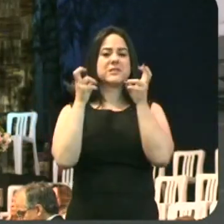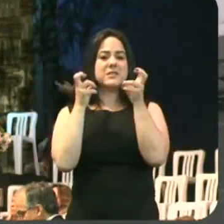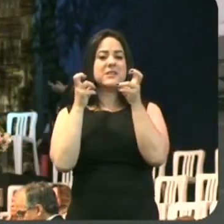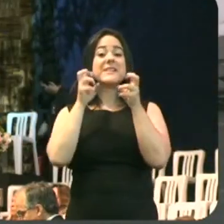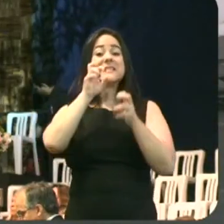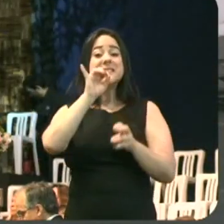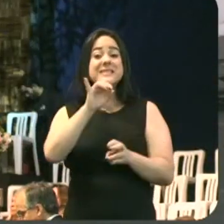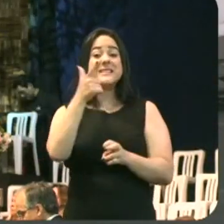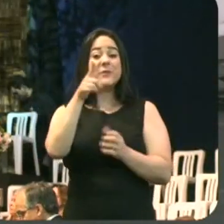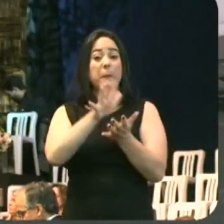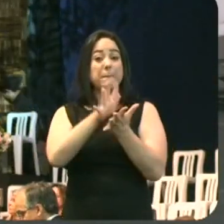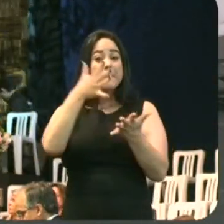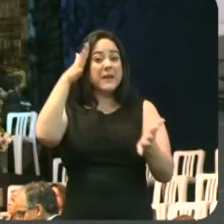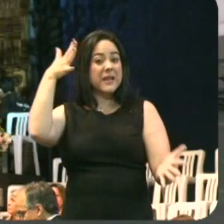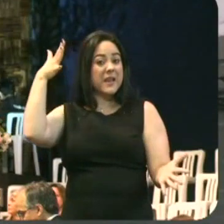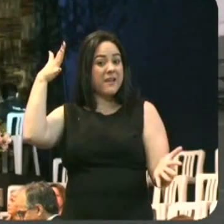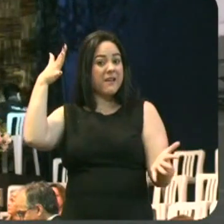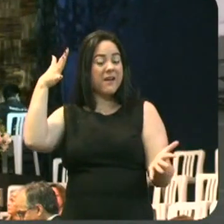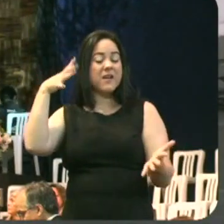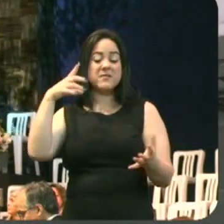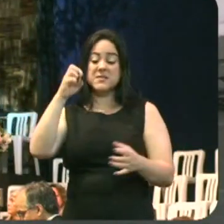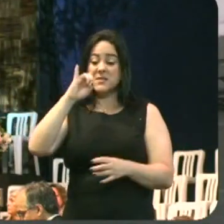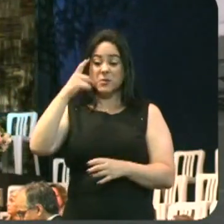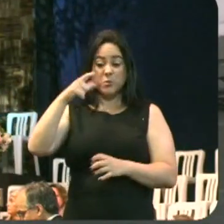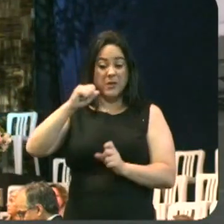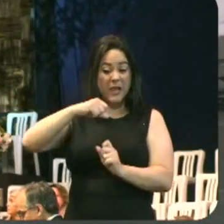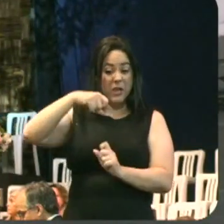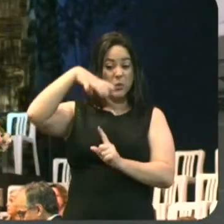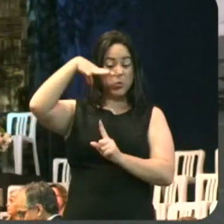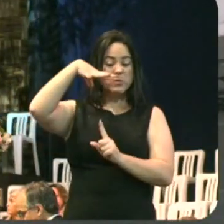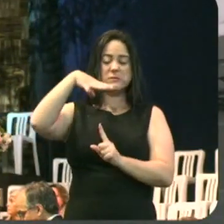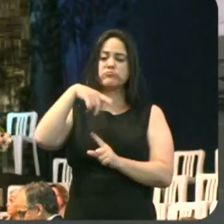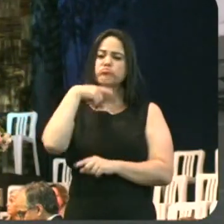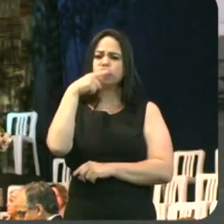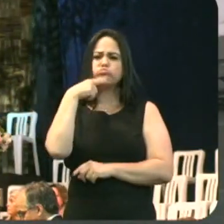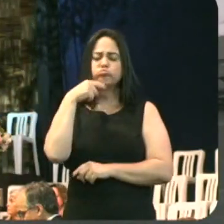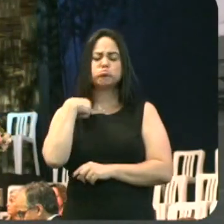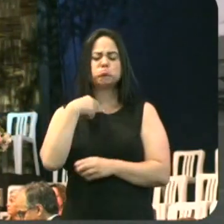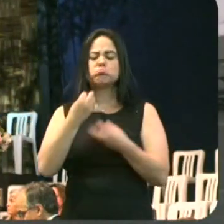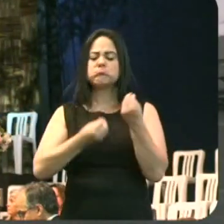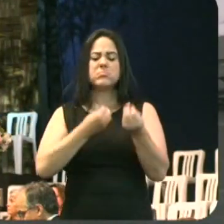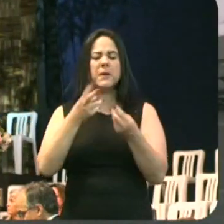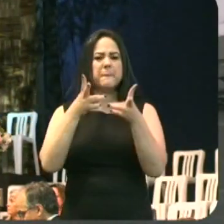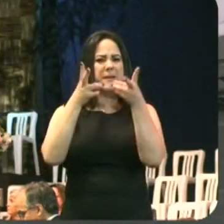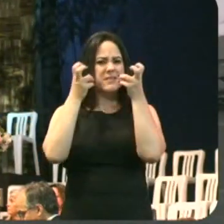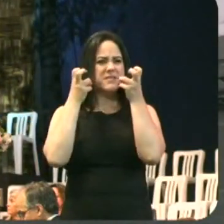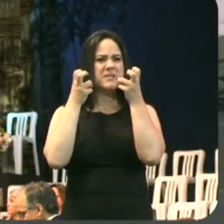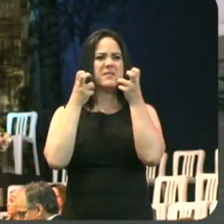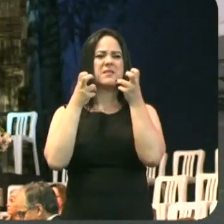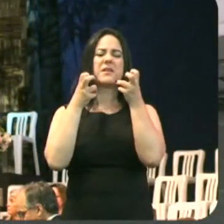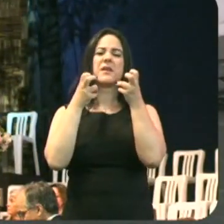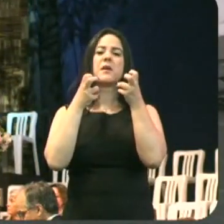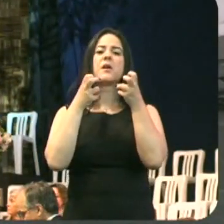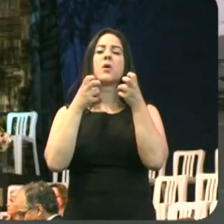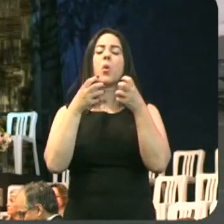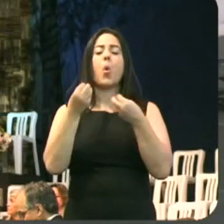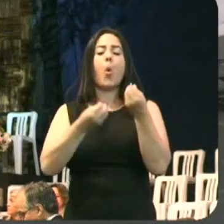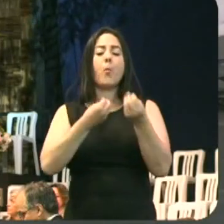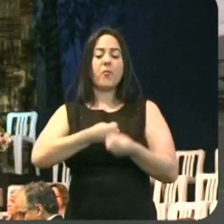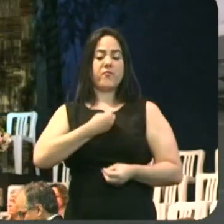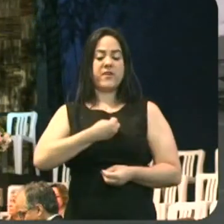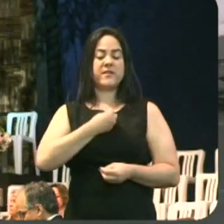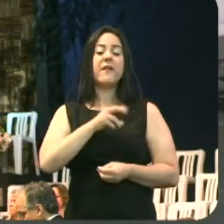não brilhar alguma luz, eles não conseguirão nunca perceber para onde